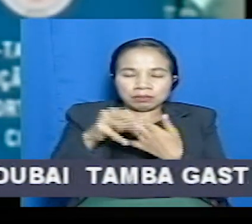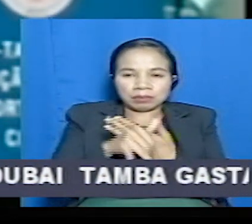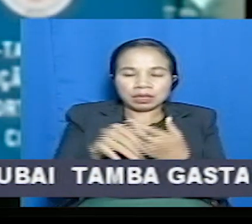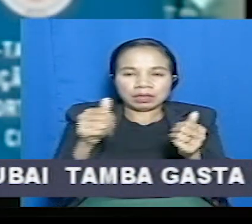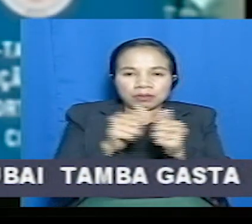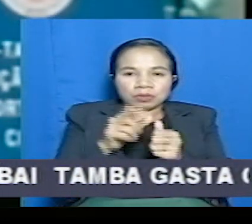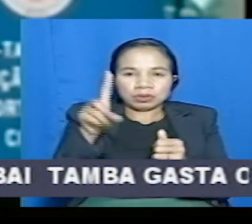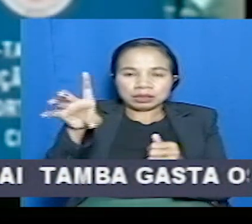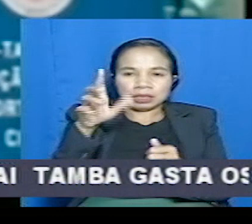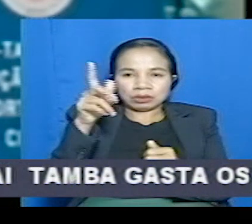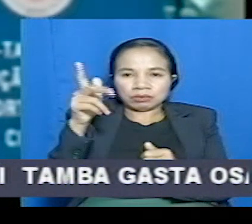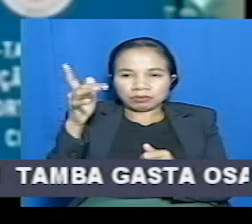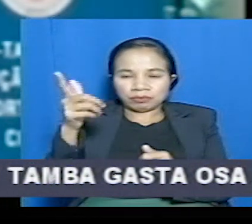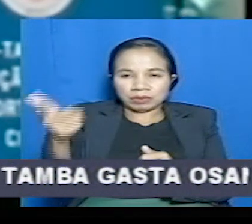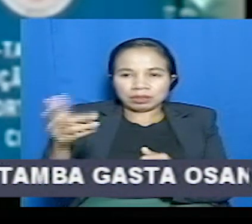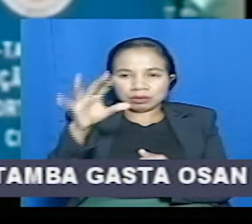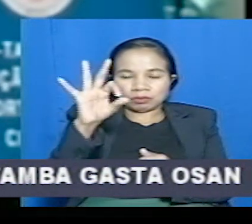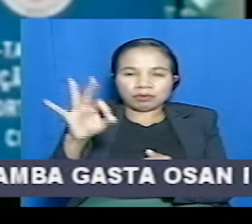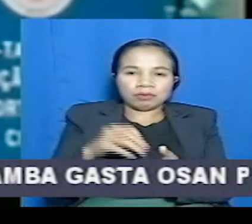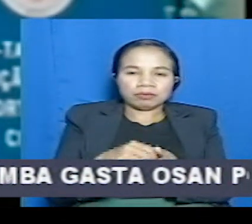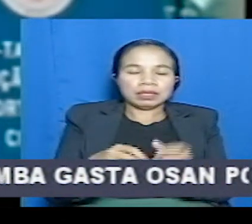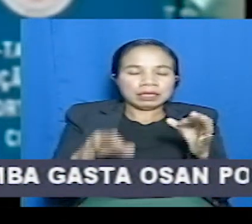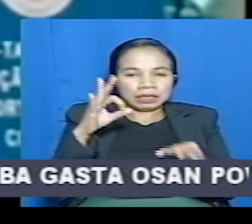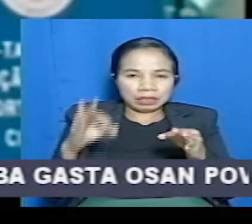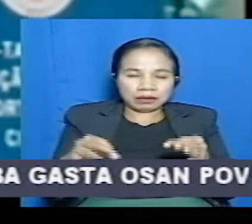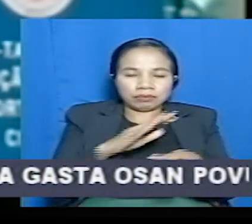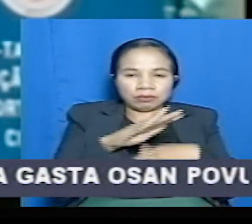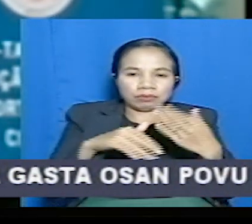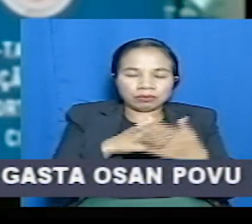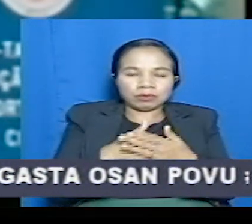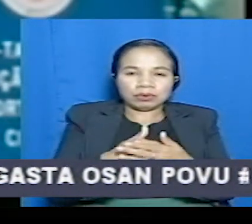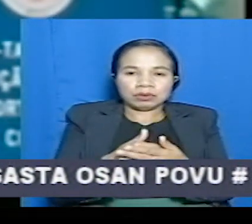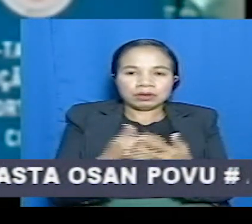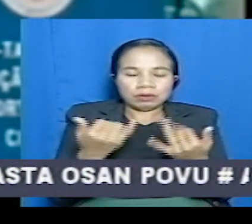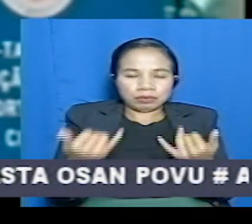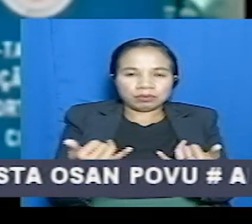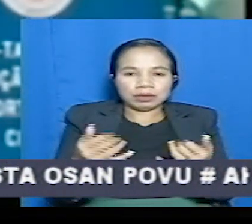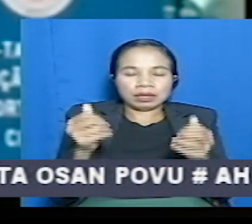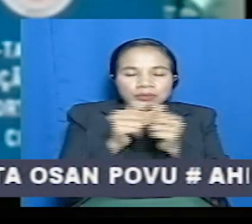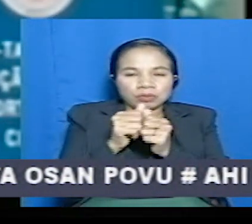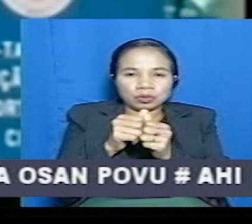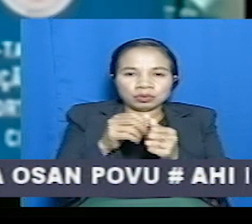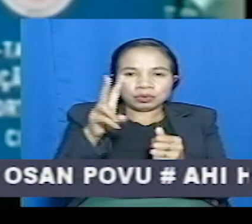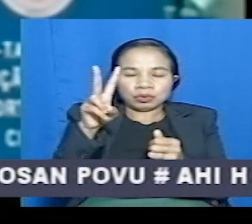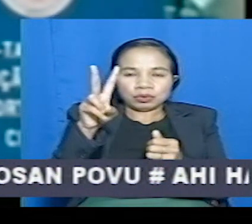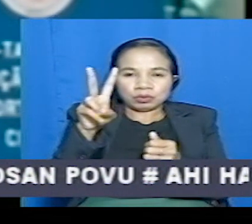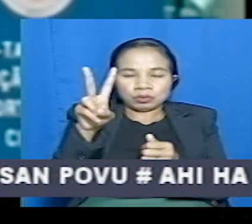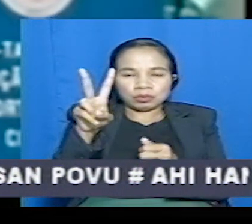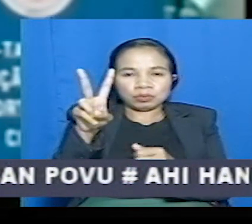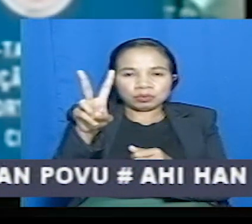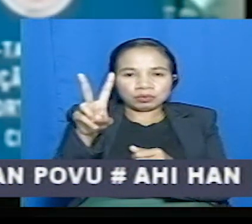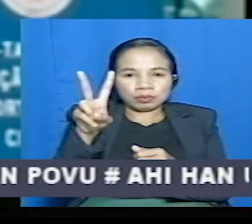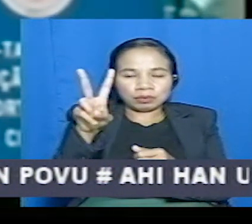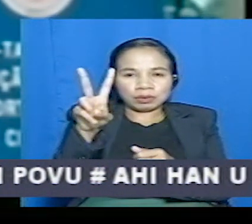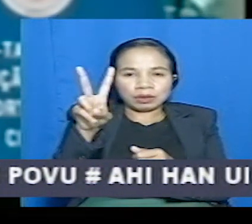coto 129. Honuné, total caso ativo hoje, dia 12 de maio 2021, Hamutu